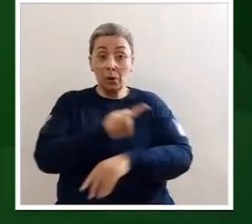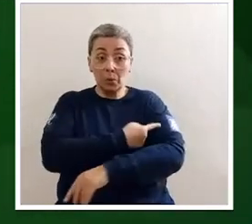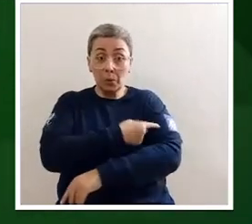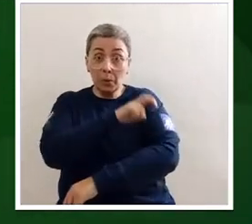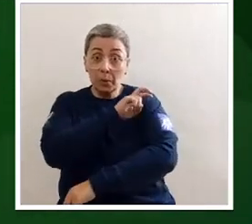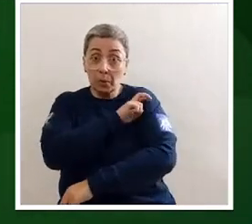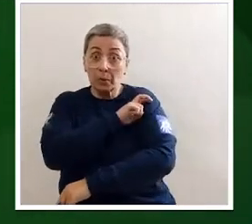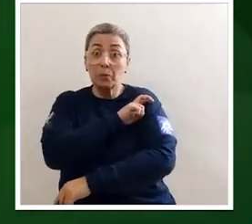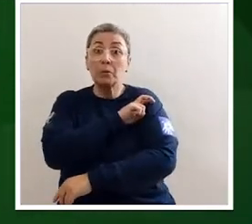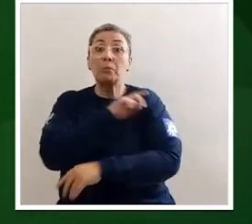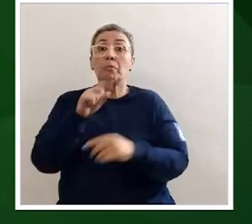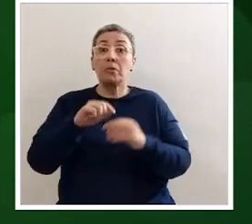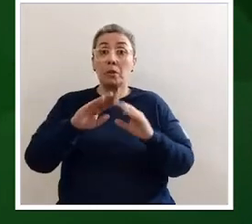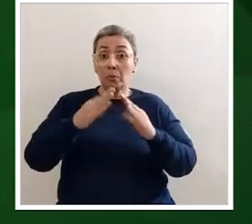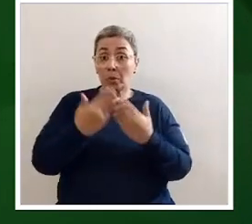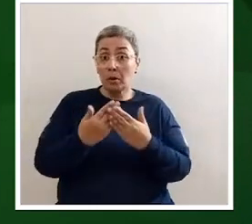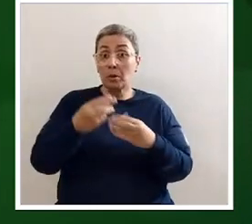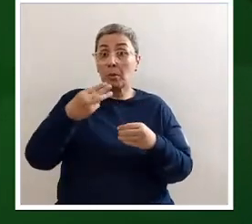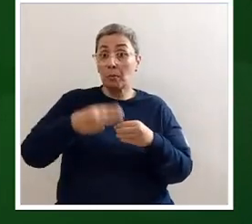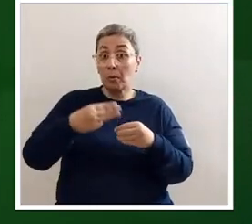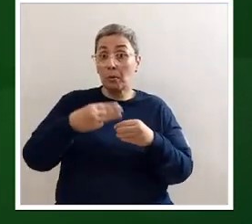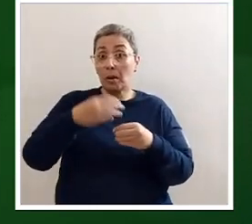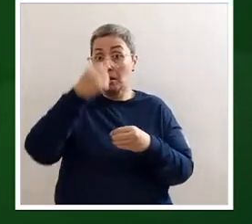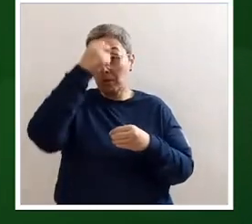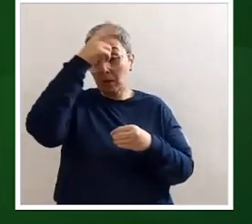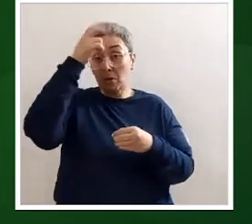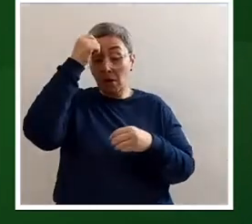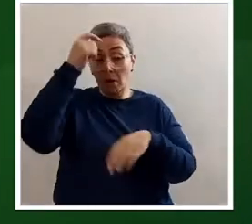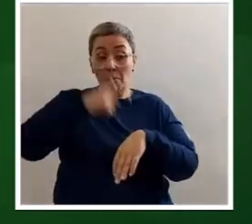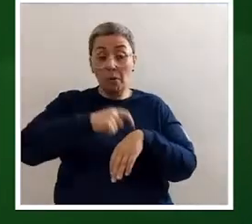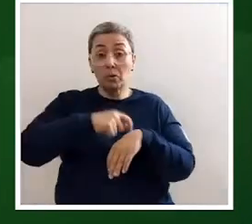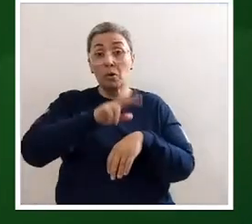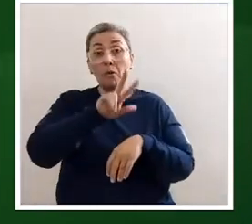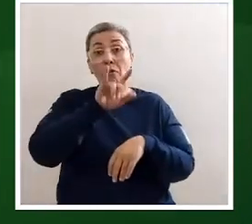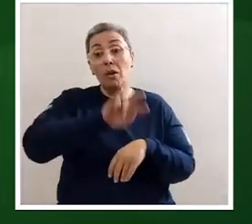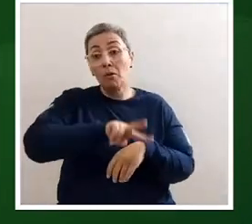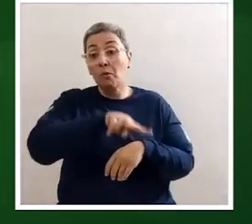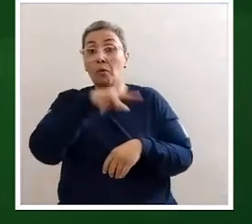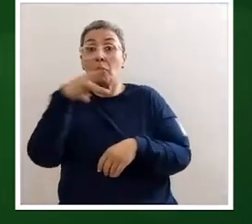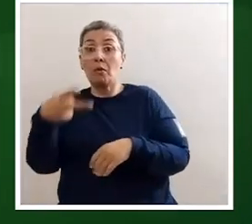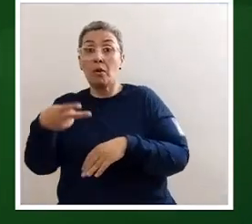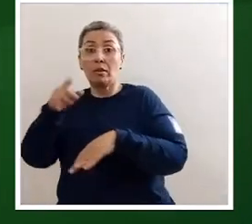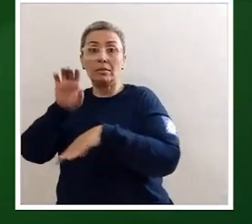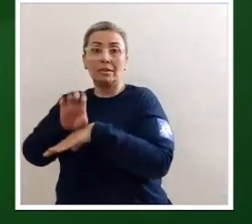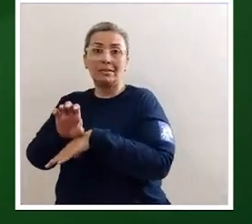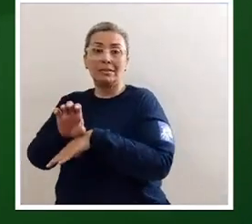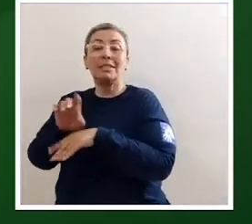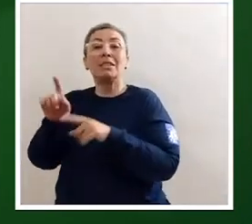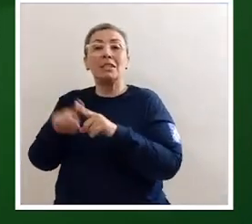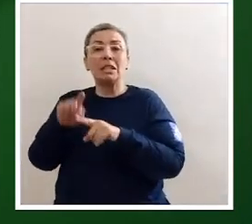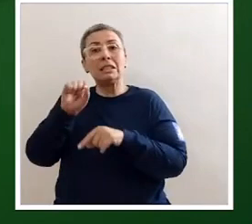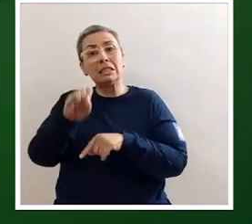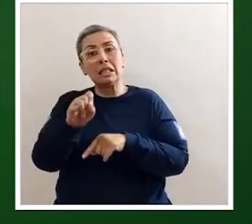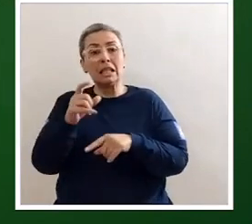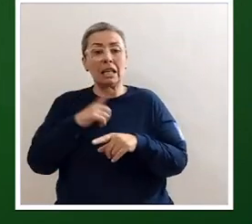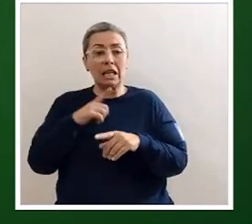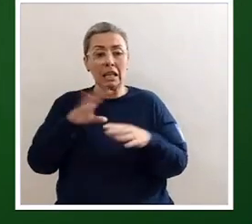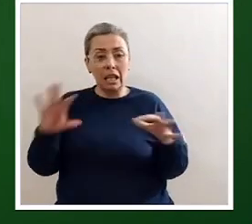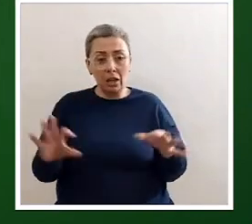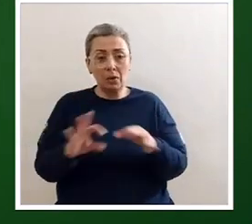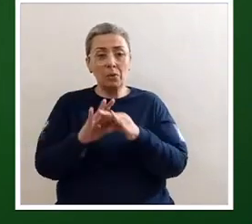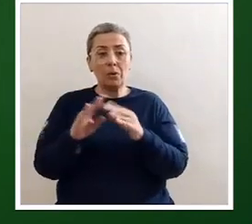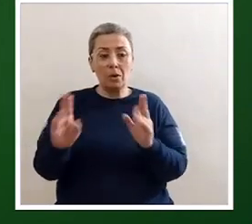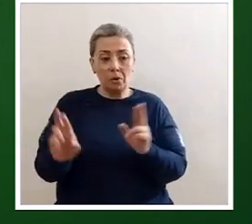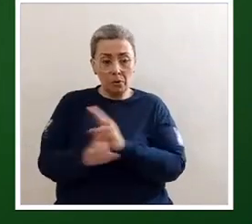iniciais numa escola da Prefeitura em algum momento ela estará nas escolas estaduais Então se a gente tem essa integração